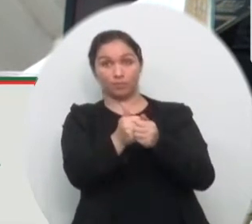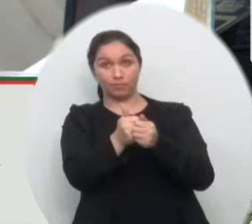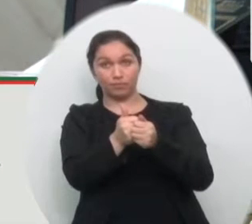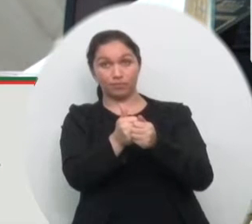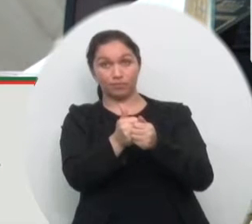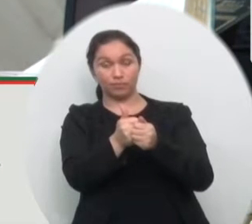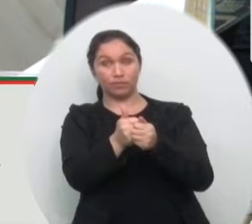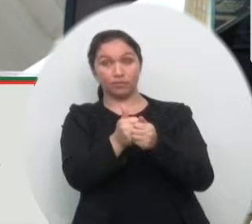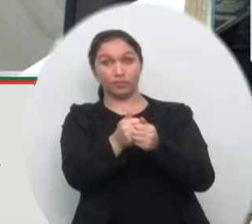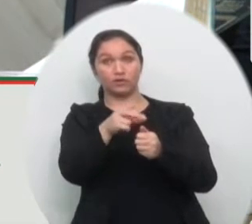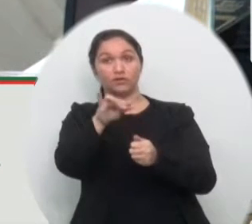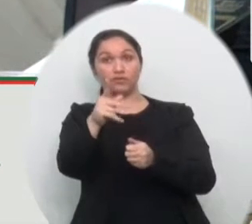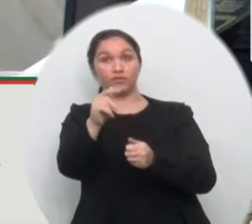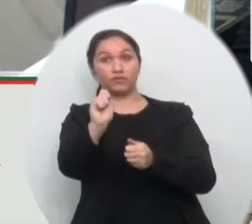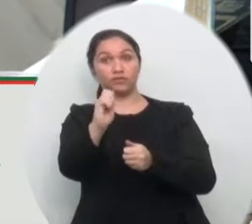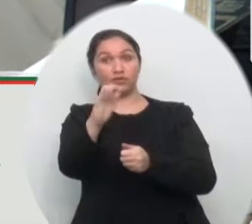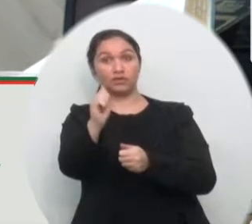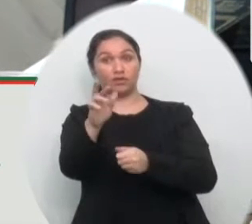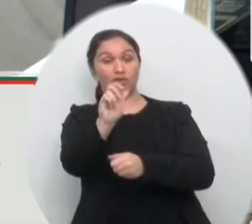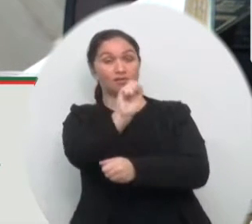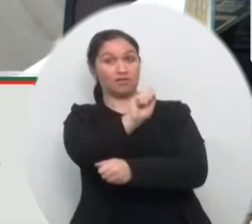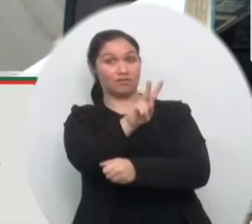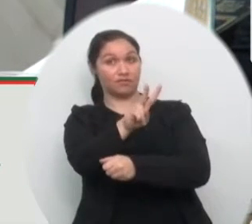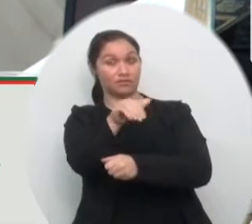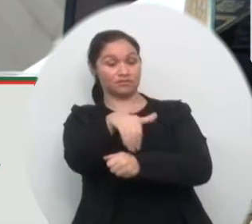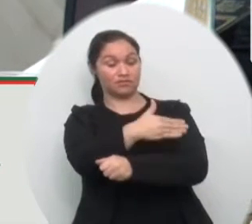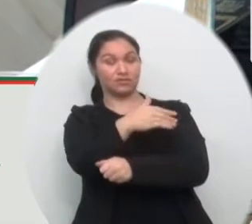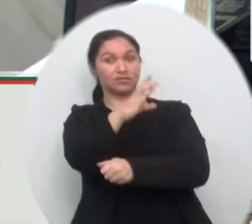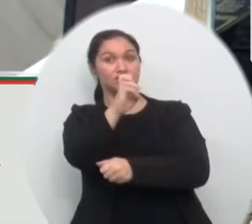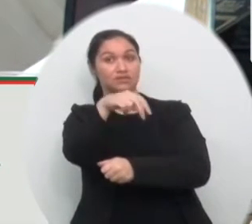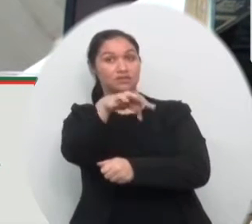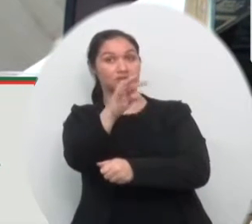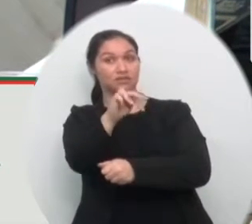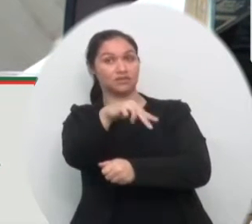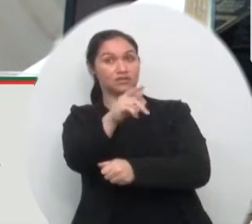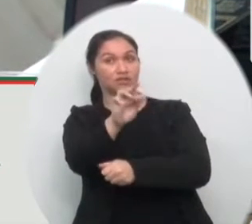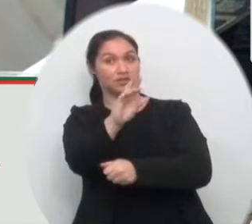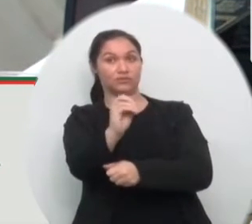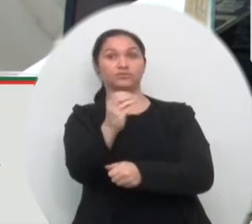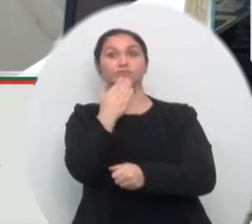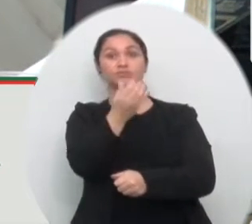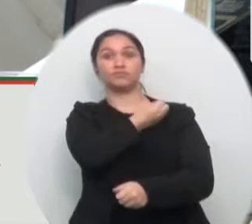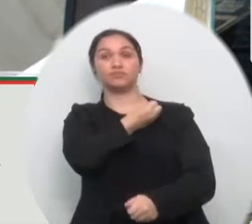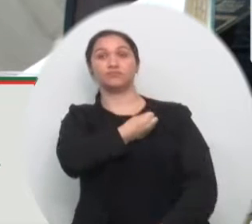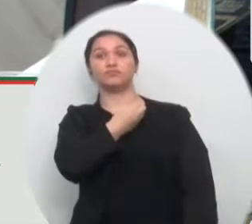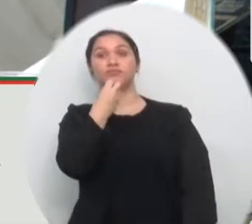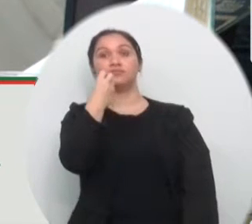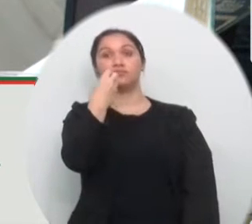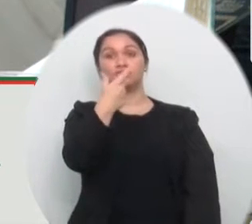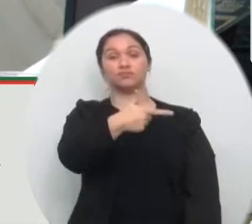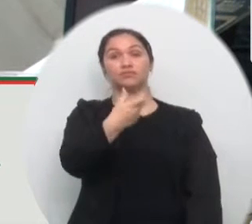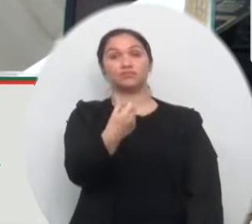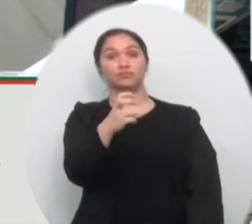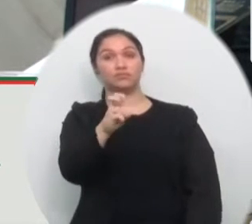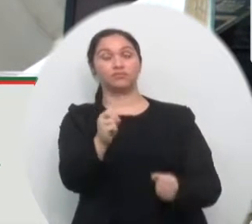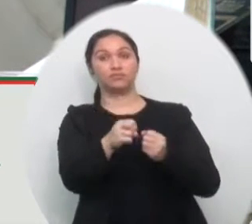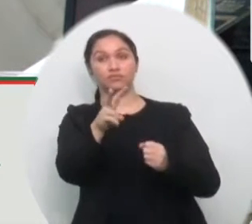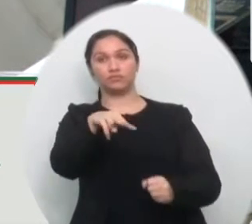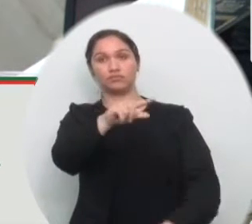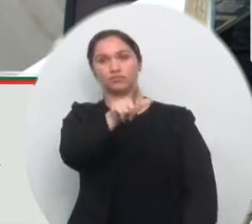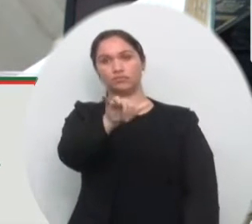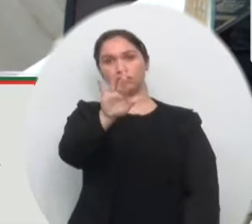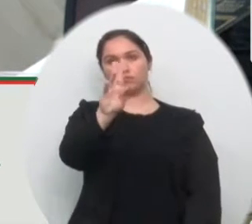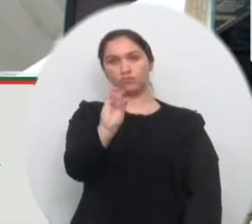referência na Avenida Centenário, bairro Próspera. Indicação número 565/18, autoria vereador